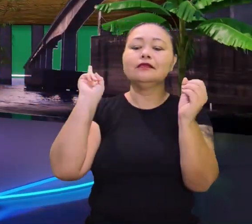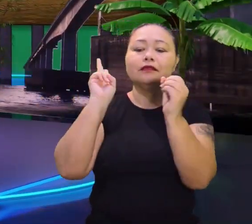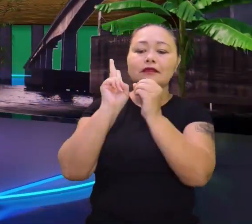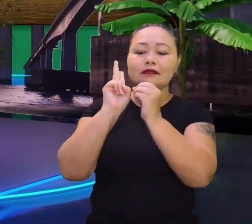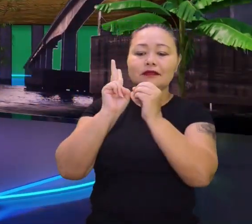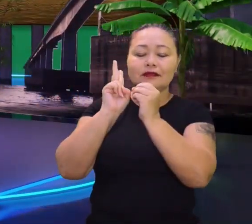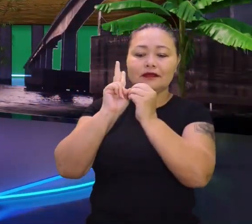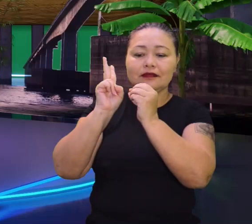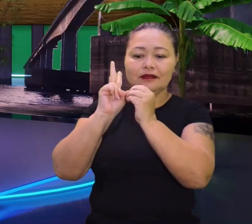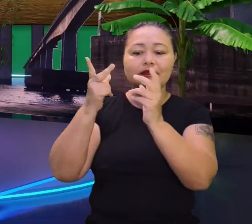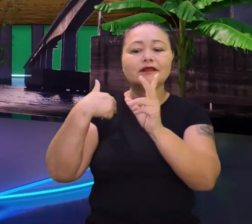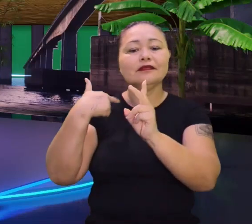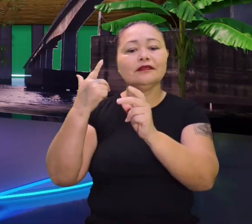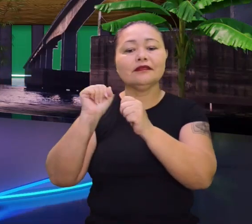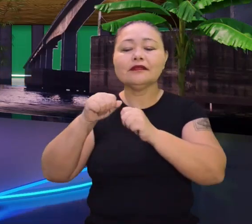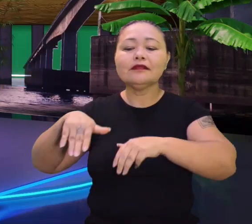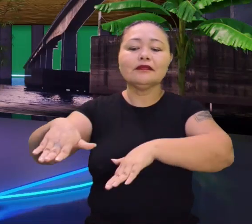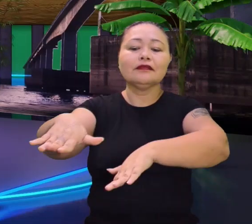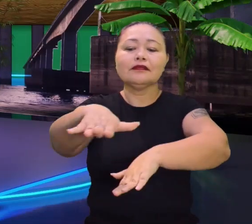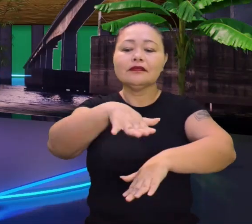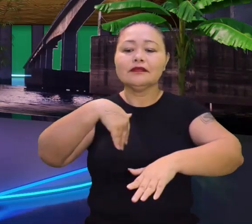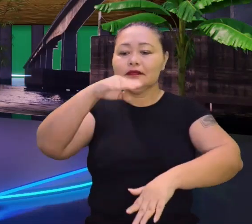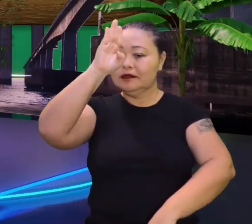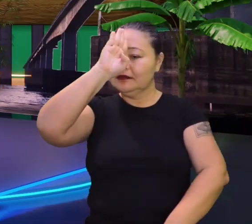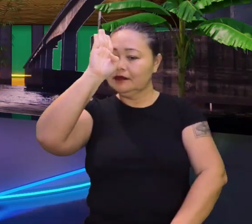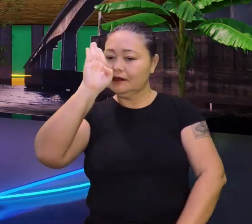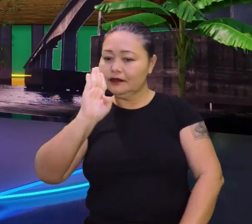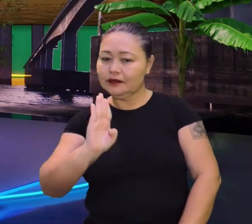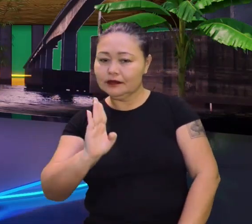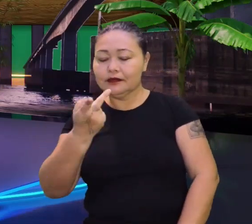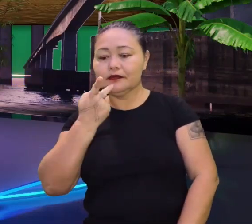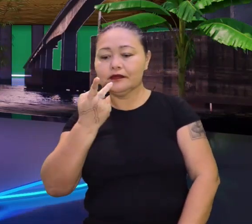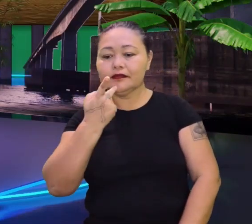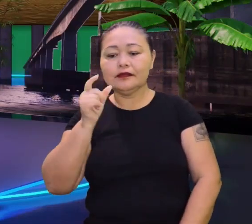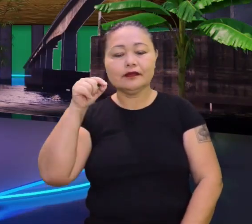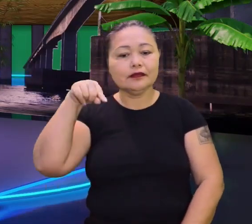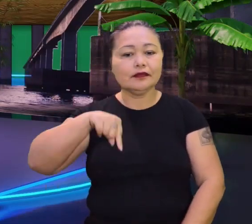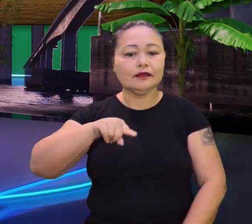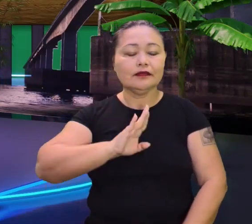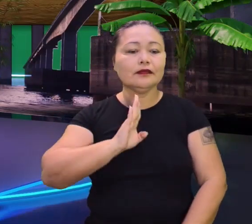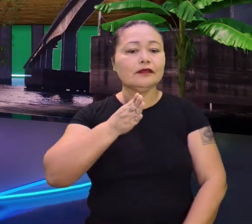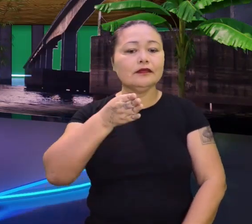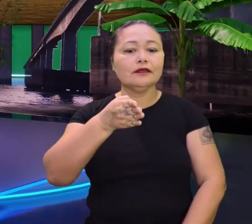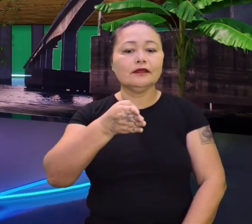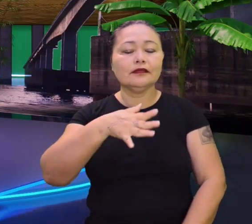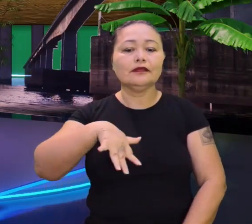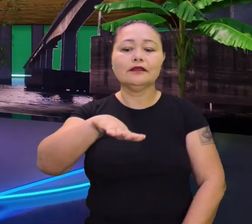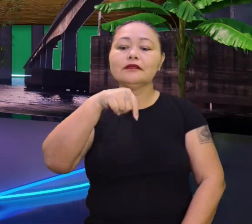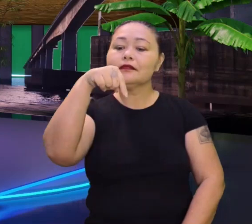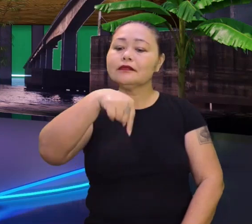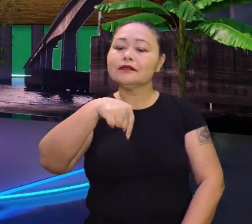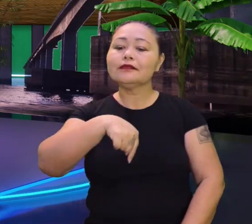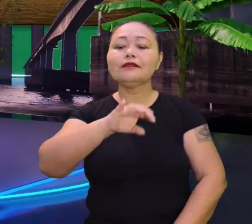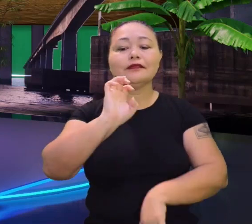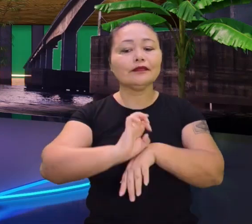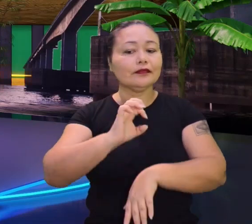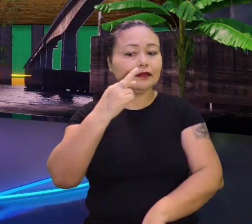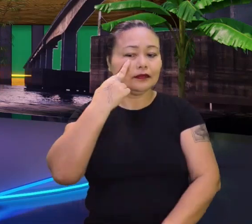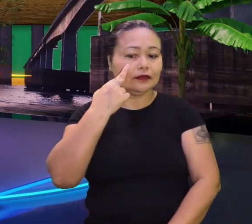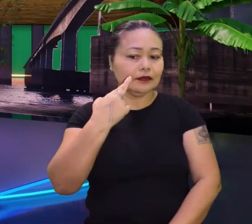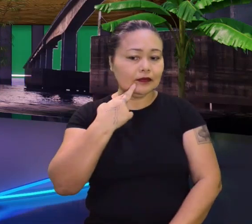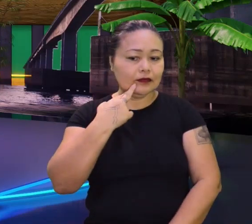indígena. Muito bem, professor. É isso? Nas terras no Brasil. Falamos um pouco da questão aqui em